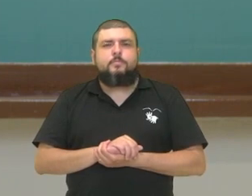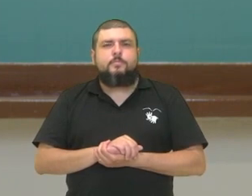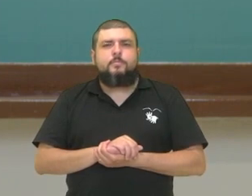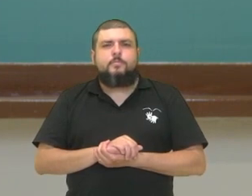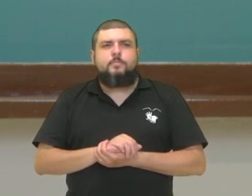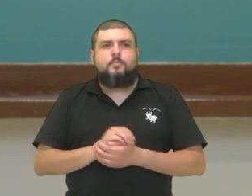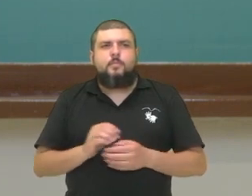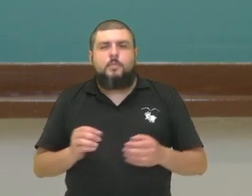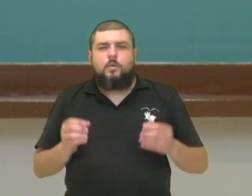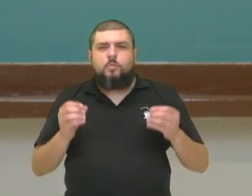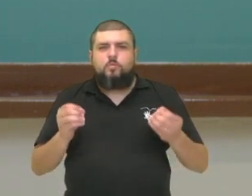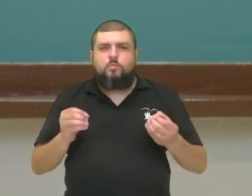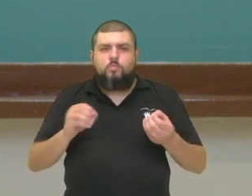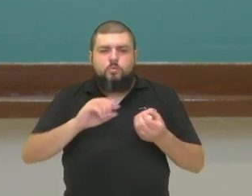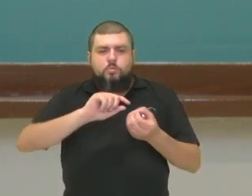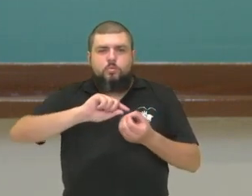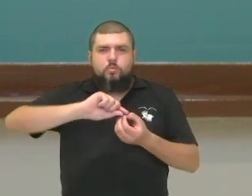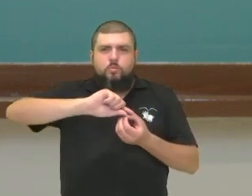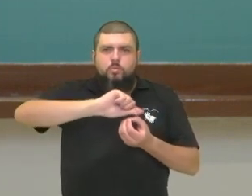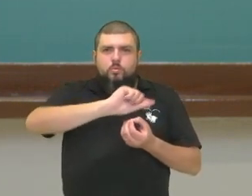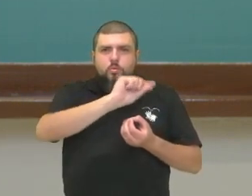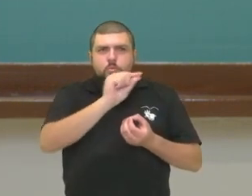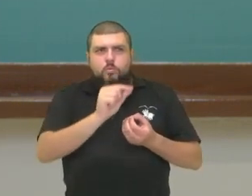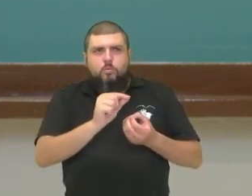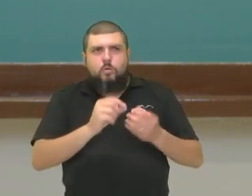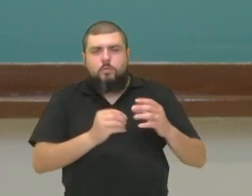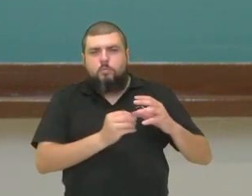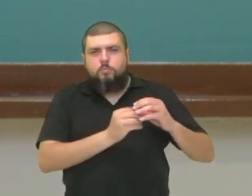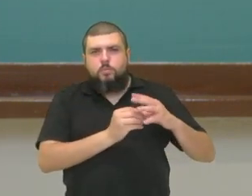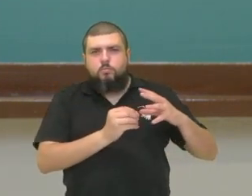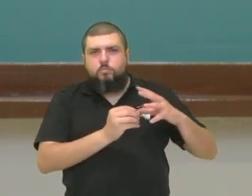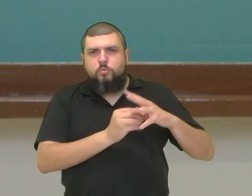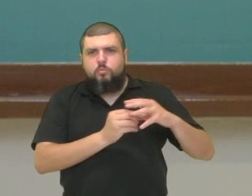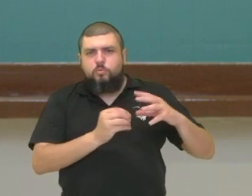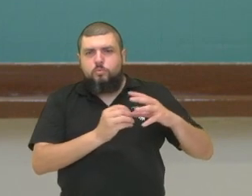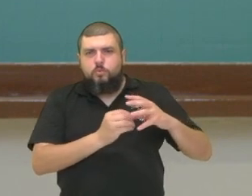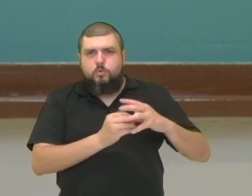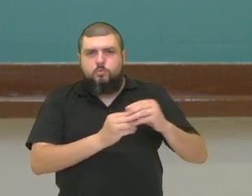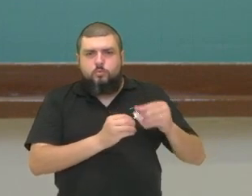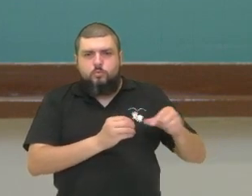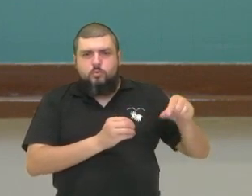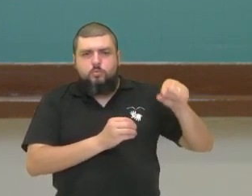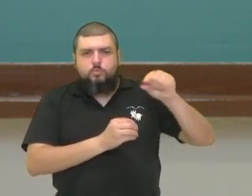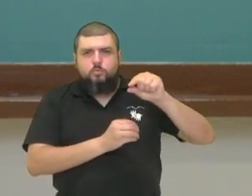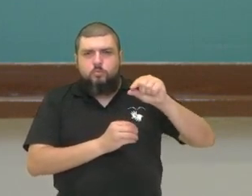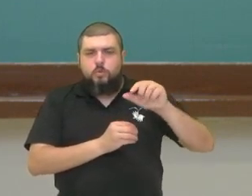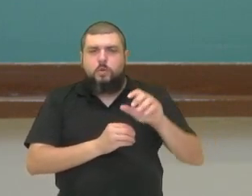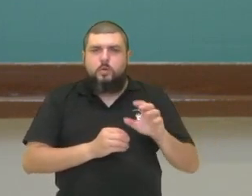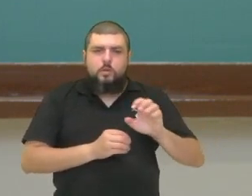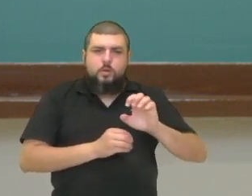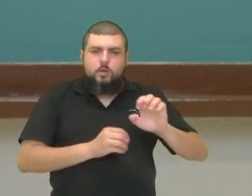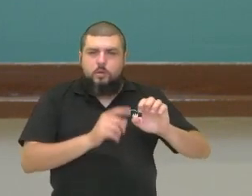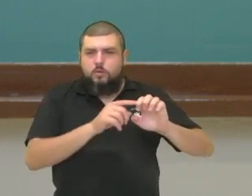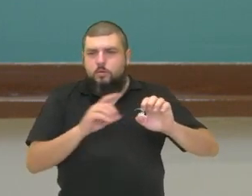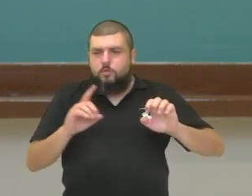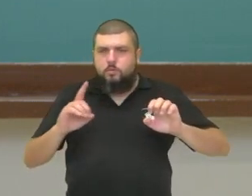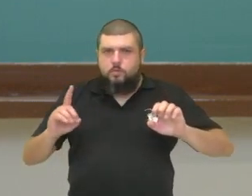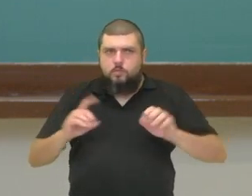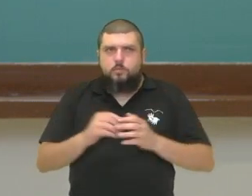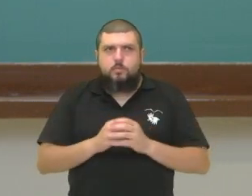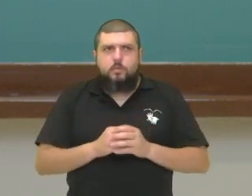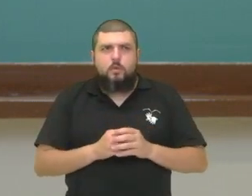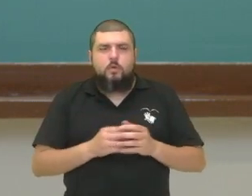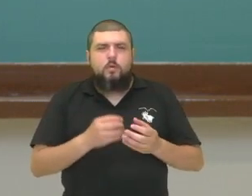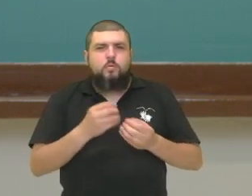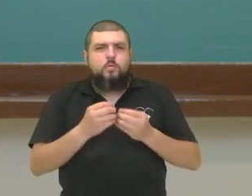baterias Então são dois né essa tuba uterina direita tem eu tô bateria esquerda Ela é formada pela